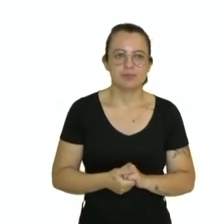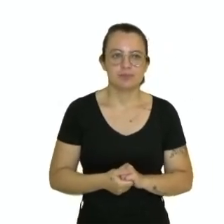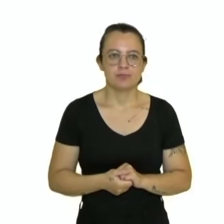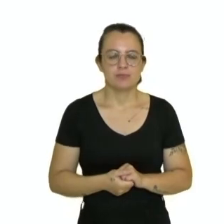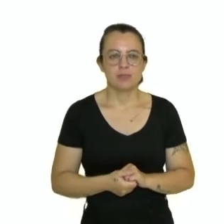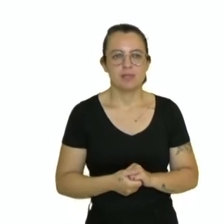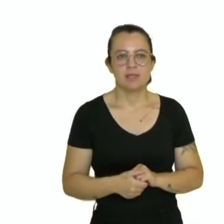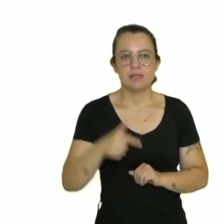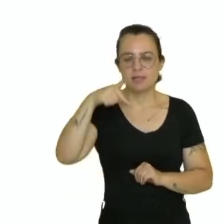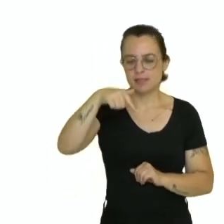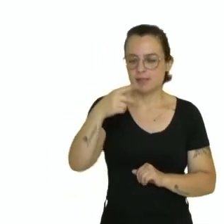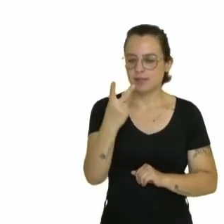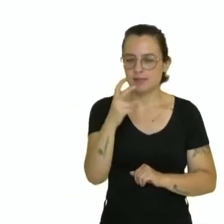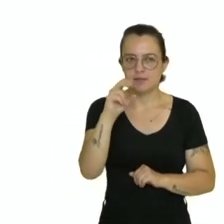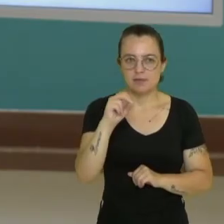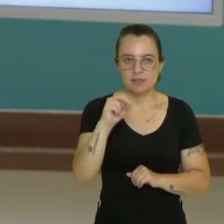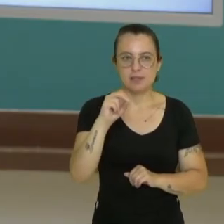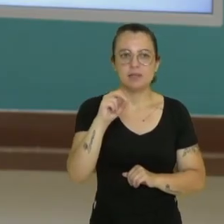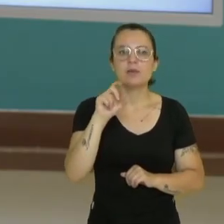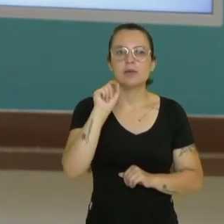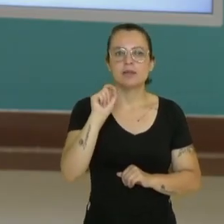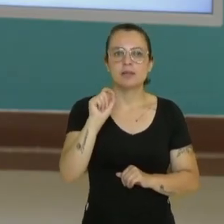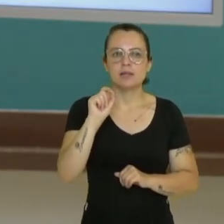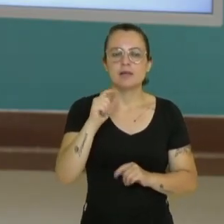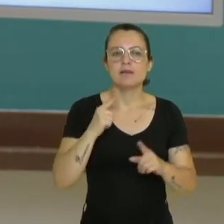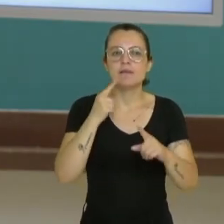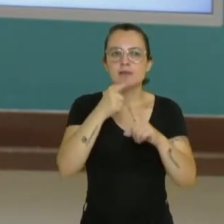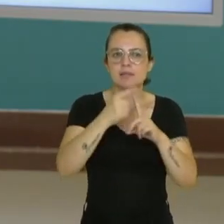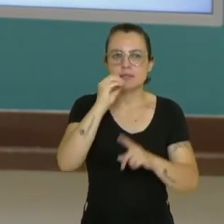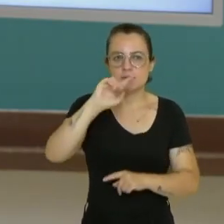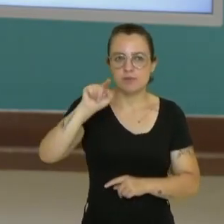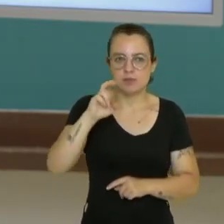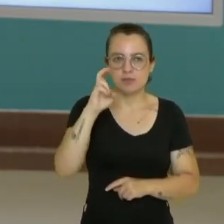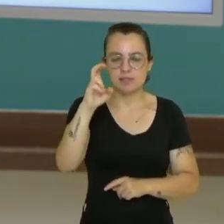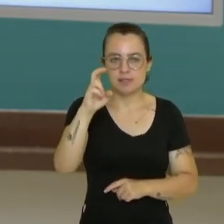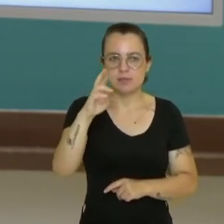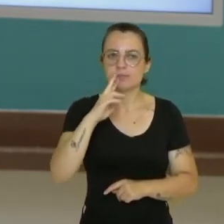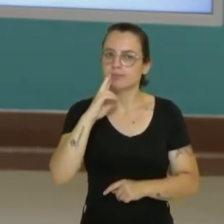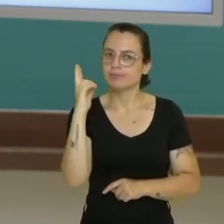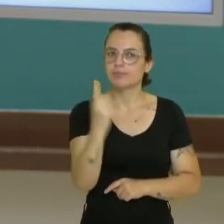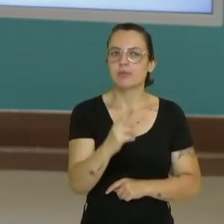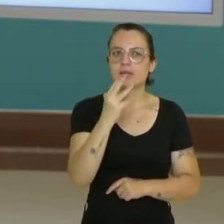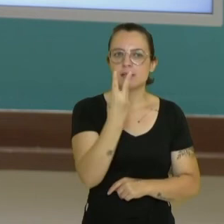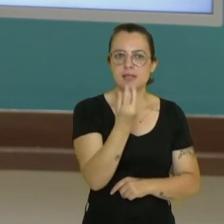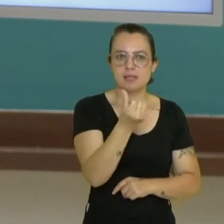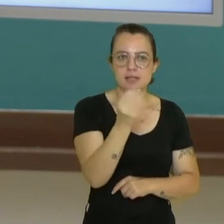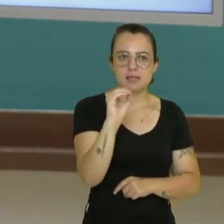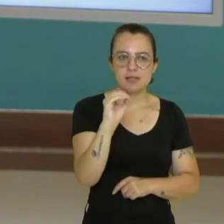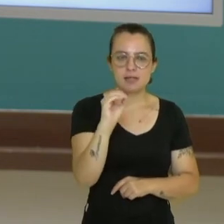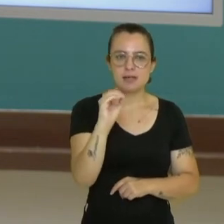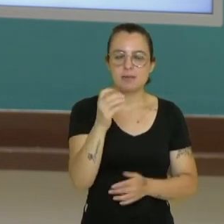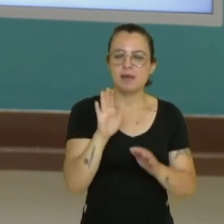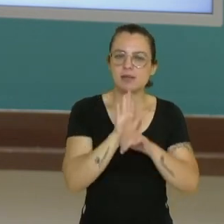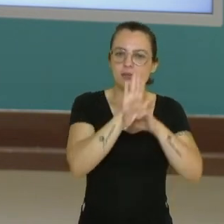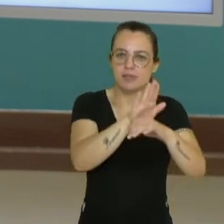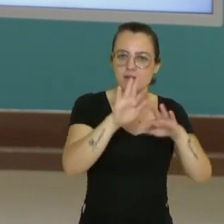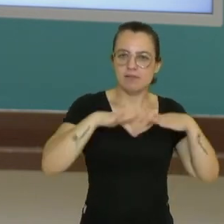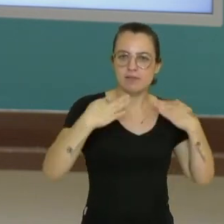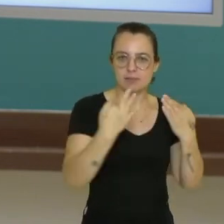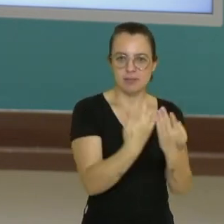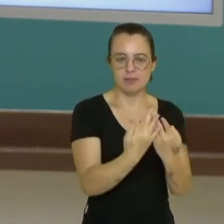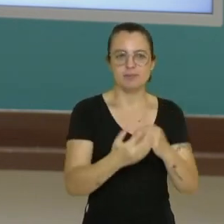lá? 720, 50% são as despesas essenciais, portanto 360 para as